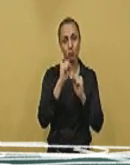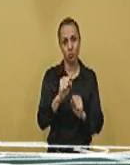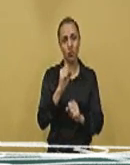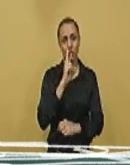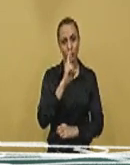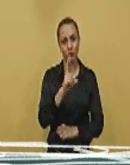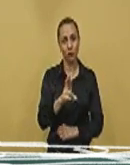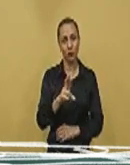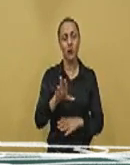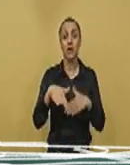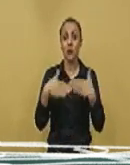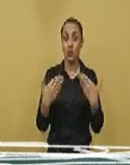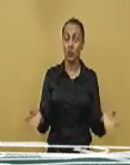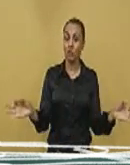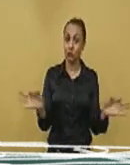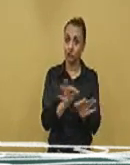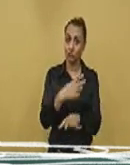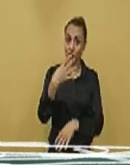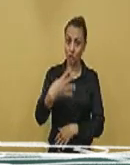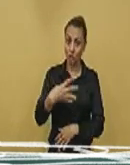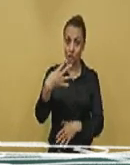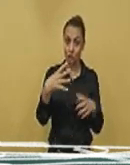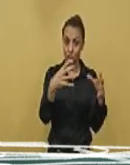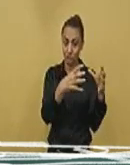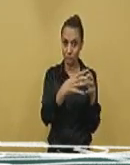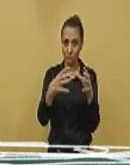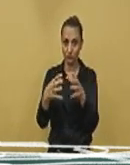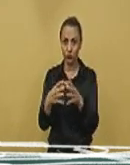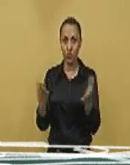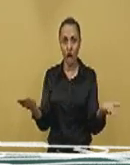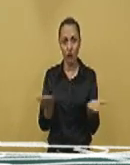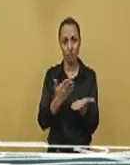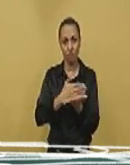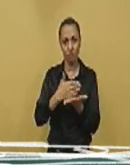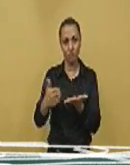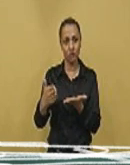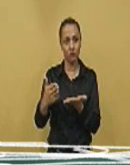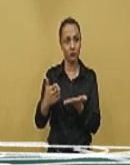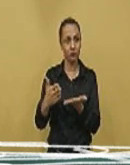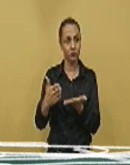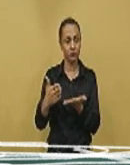responder. Então, nós encerramos o quarto bloco e daremos início, então,